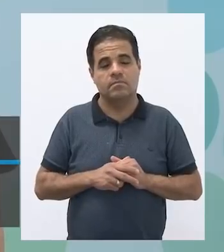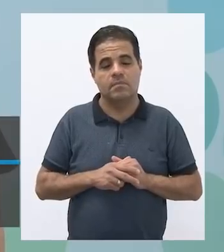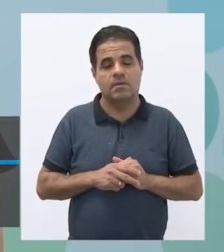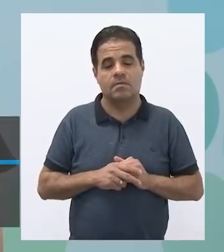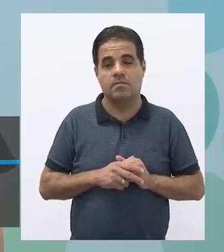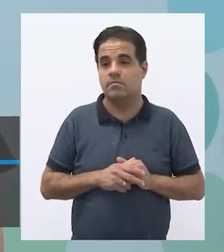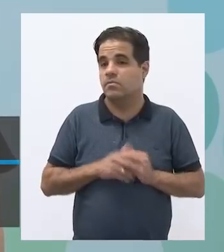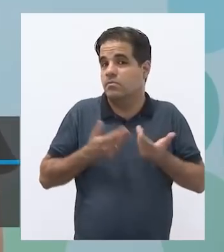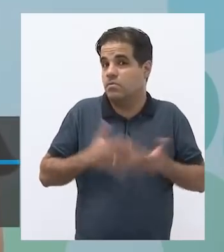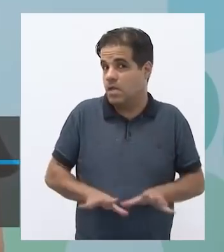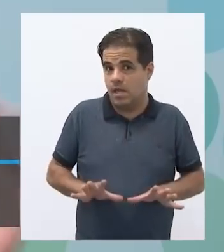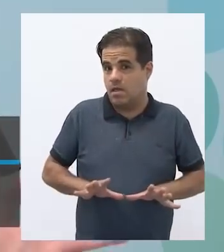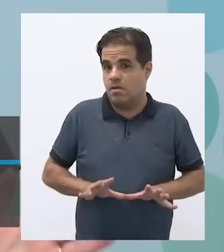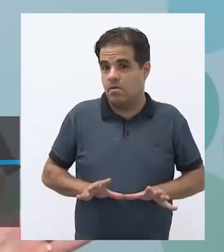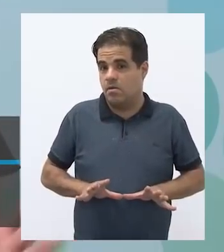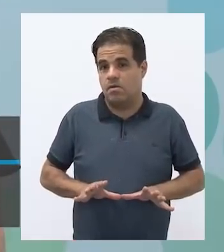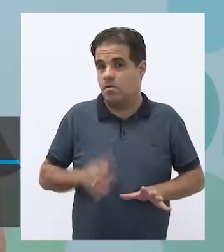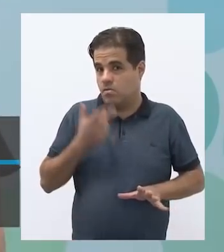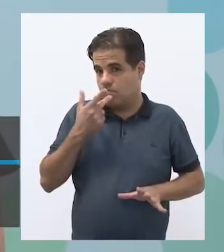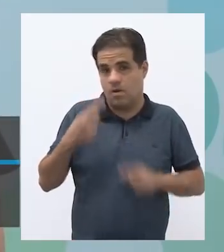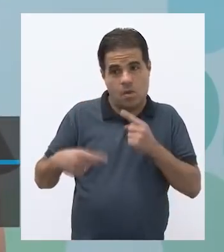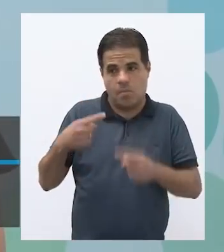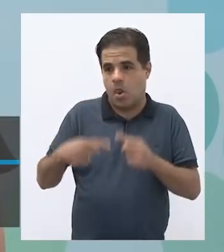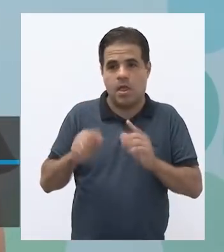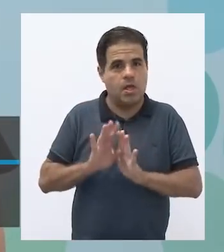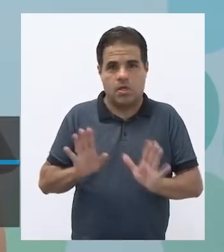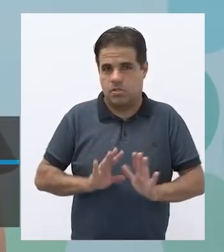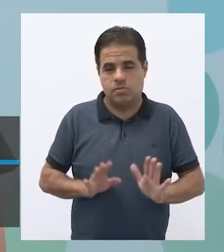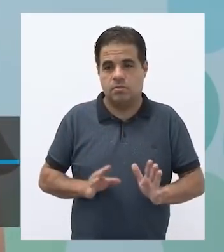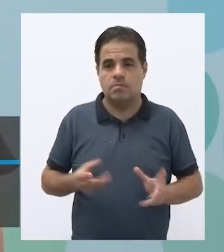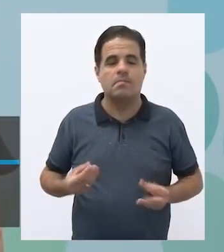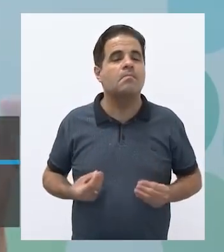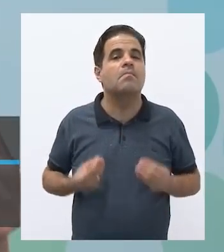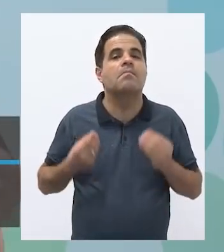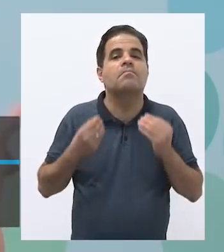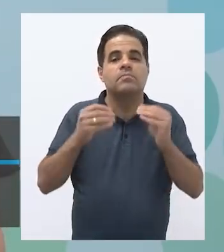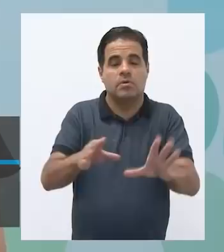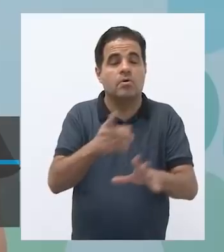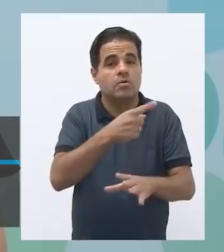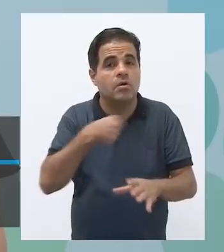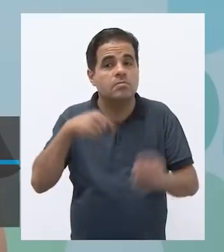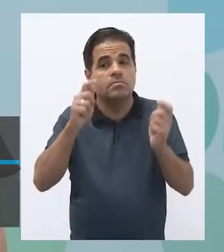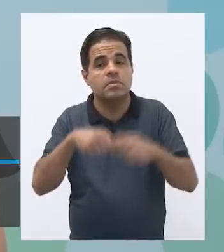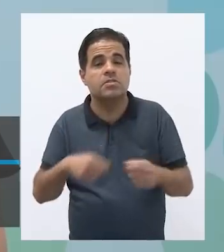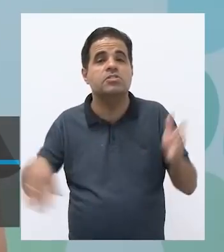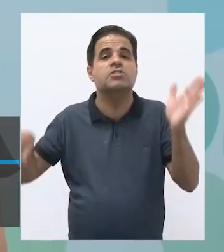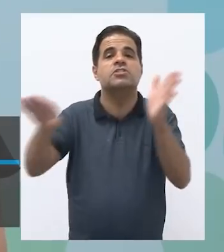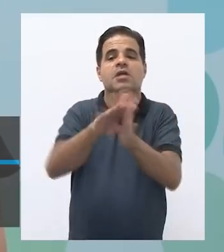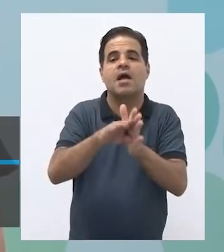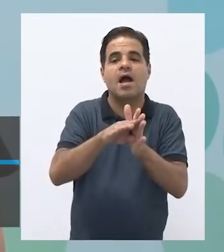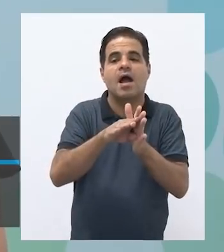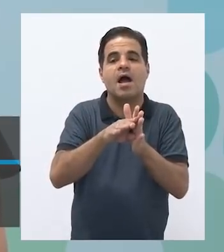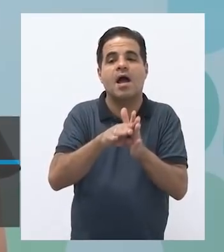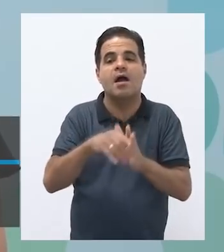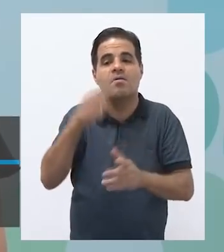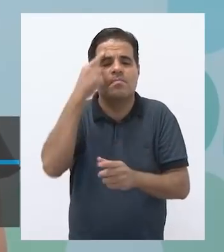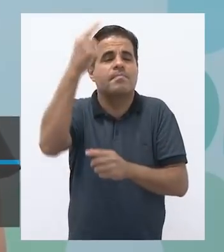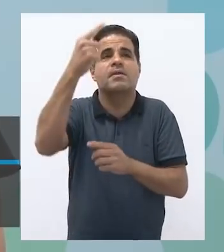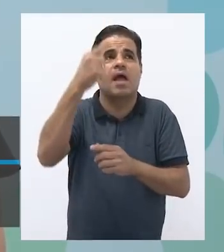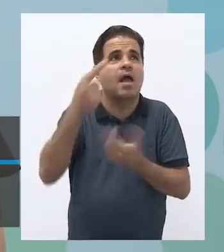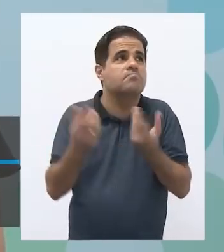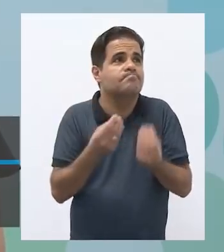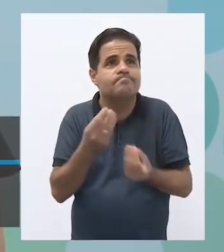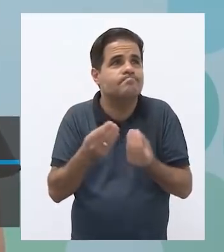eu não quero jogar para o lado político, tá? Eu só vou colocar para a gente chegar numa ideia assim,